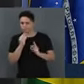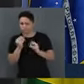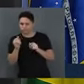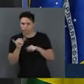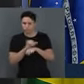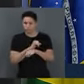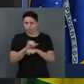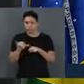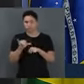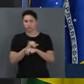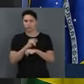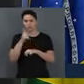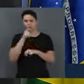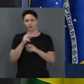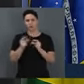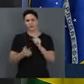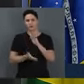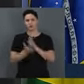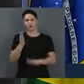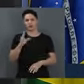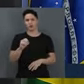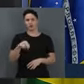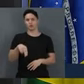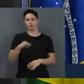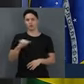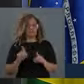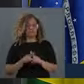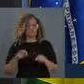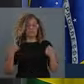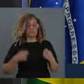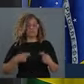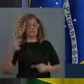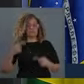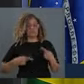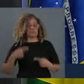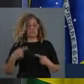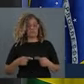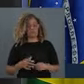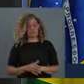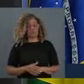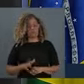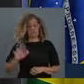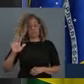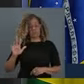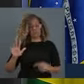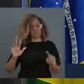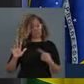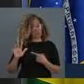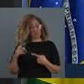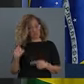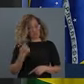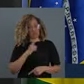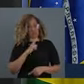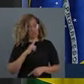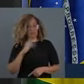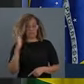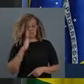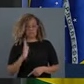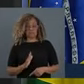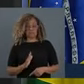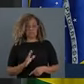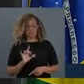fugir do contingenciamento de despesas Esse é o presidente que nós temos no Brasil o negócio é